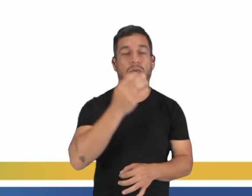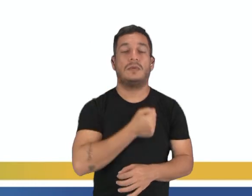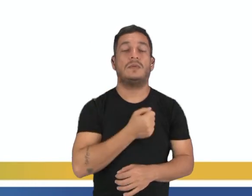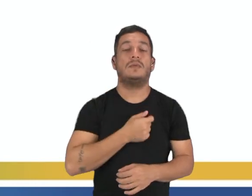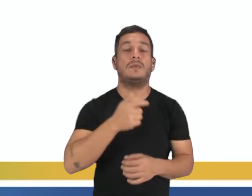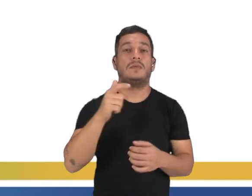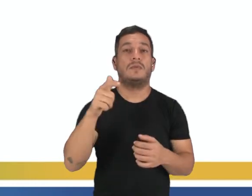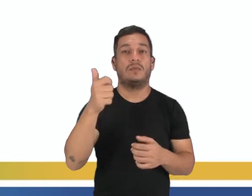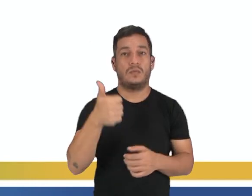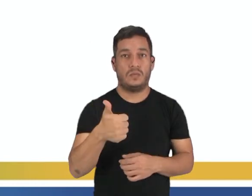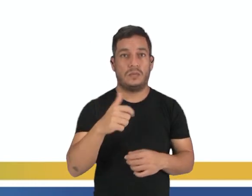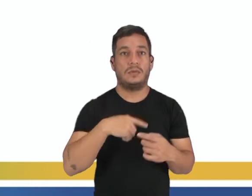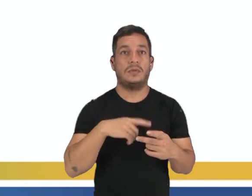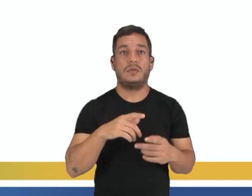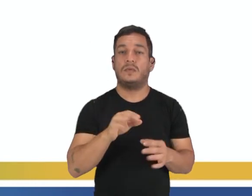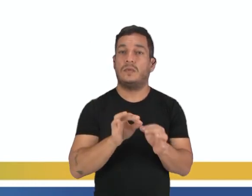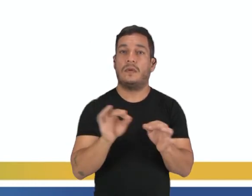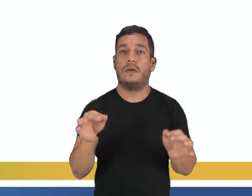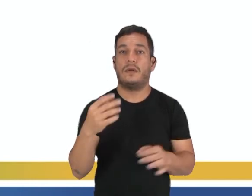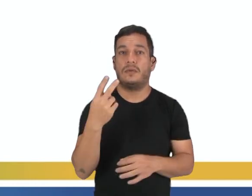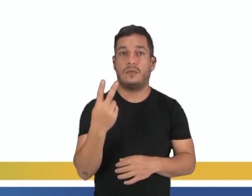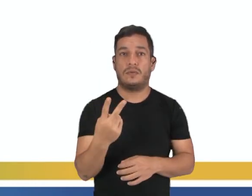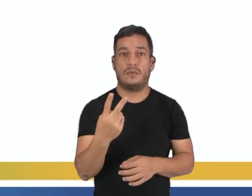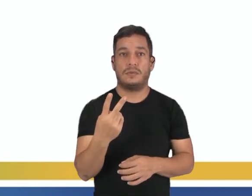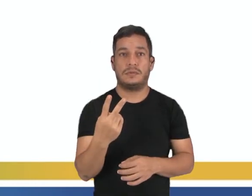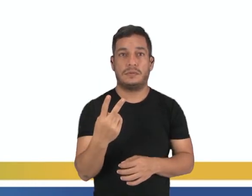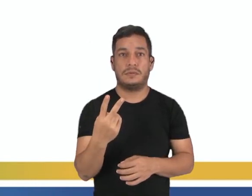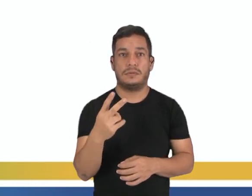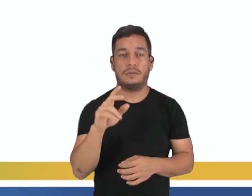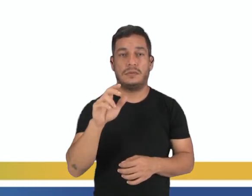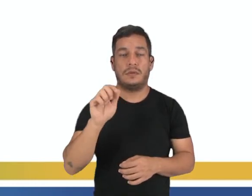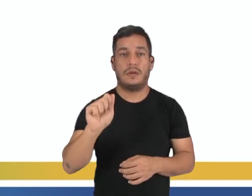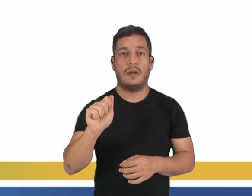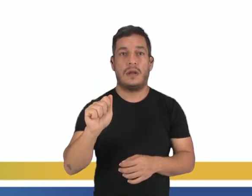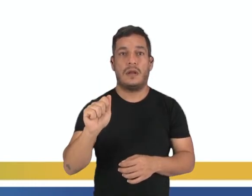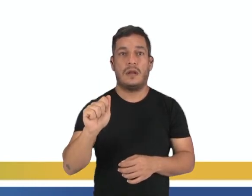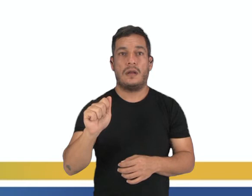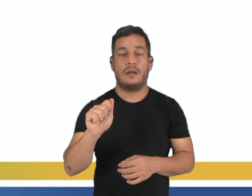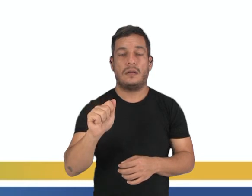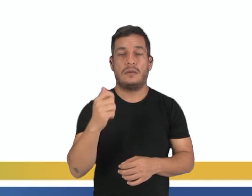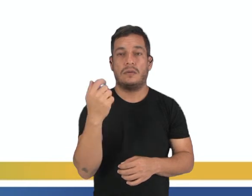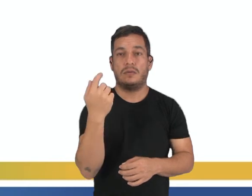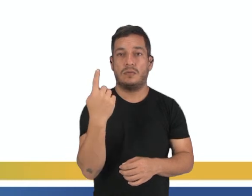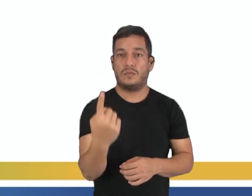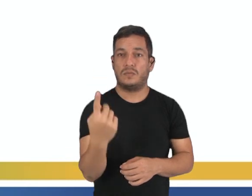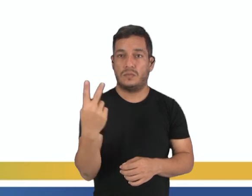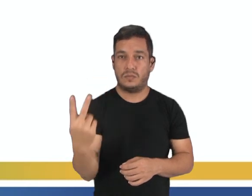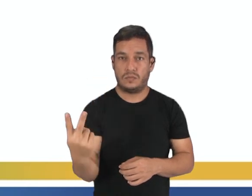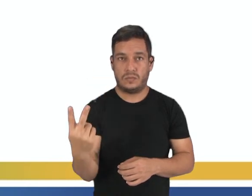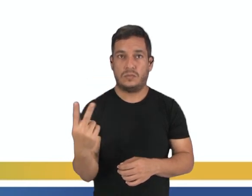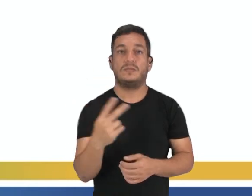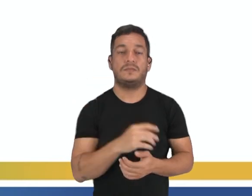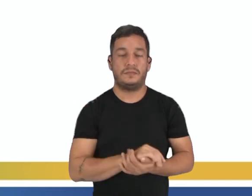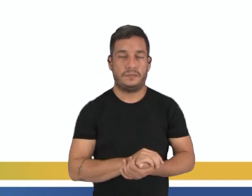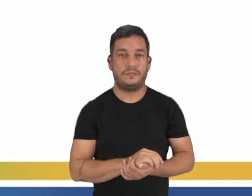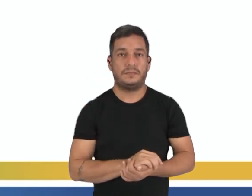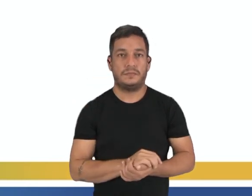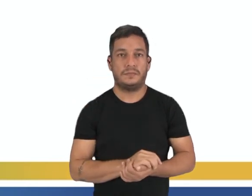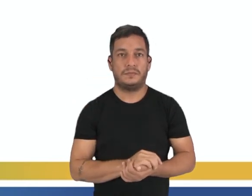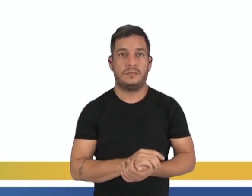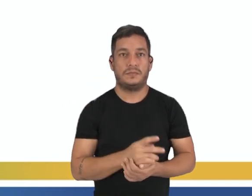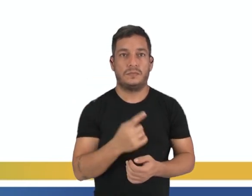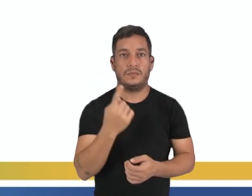está localizado no 2. Então, nós vamos indicar o vértice A como estando na posição 1, 2. 1